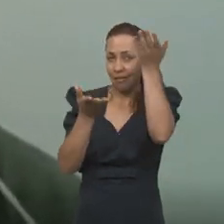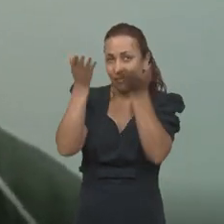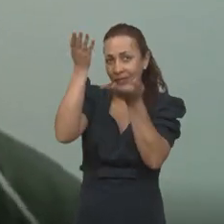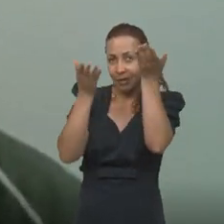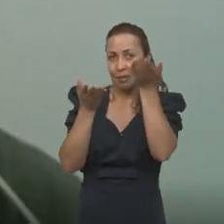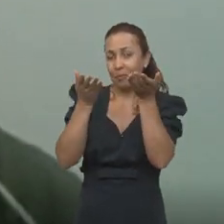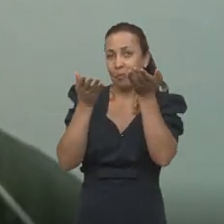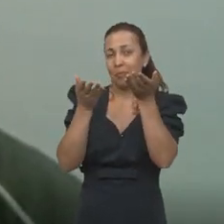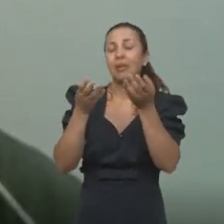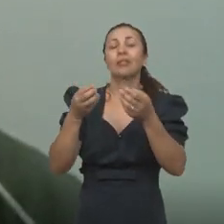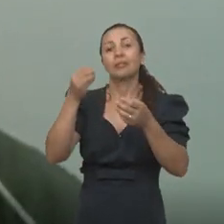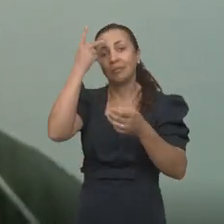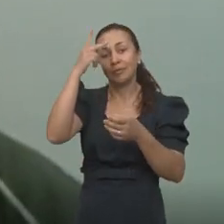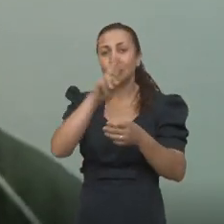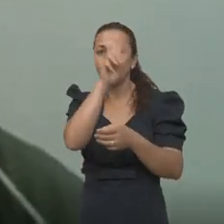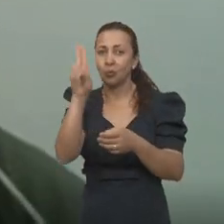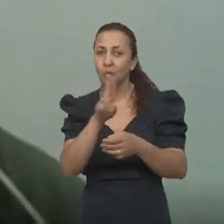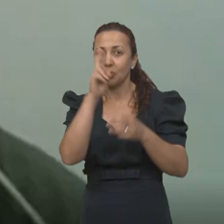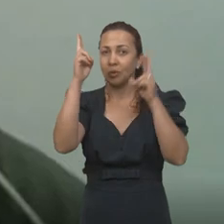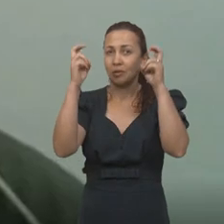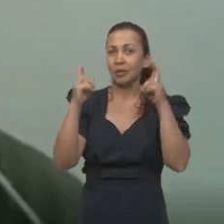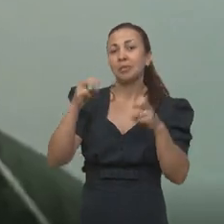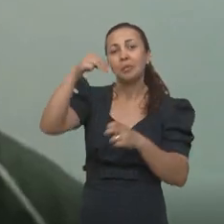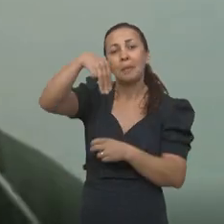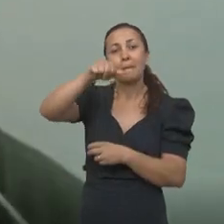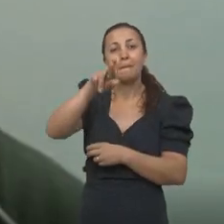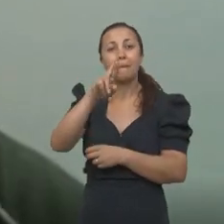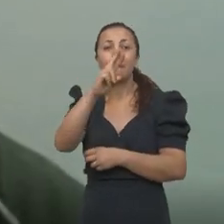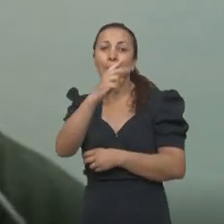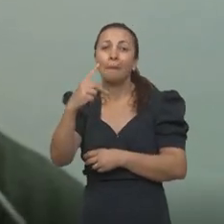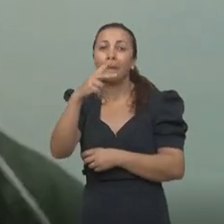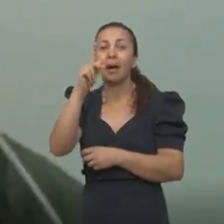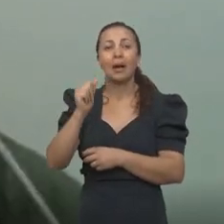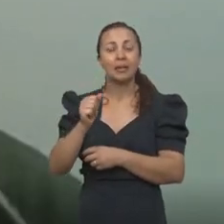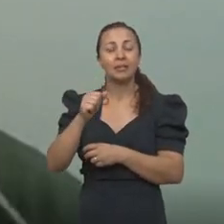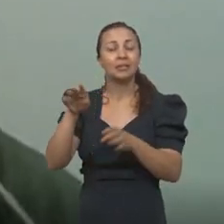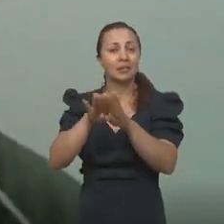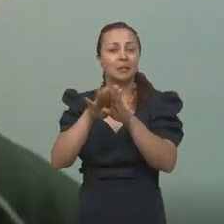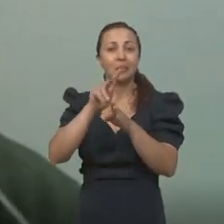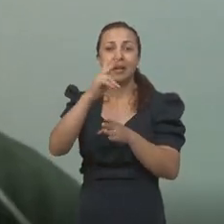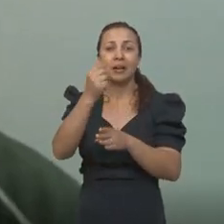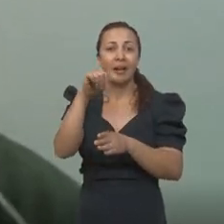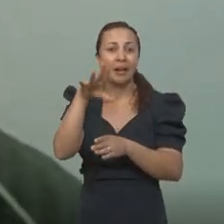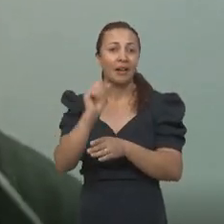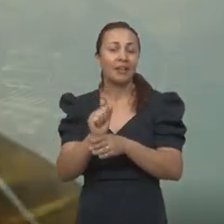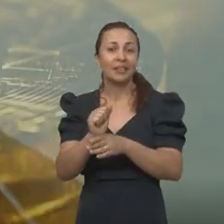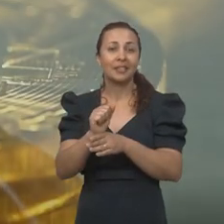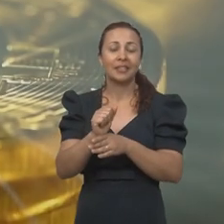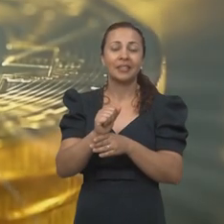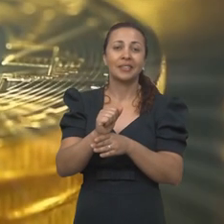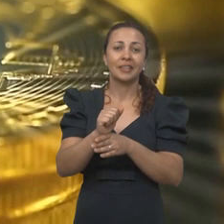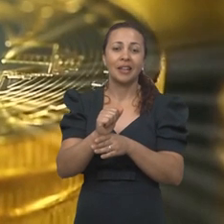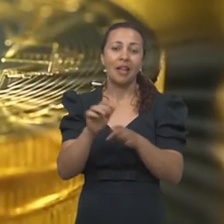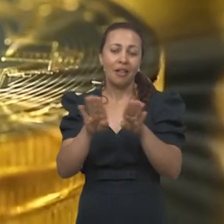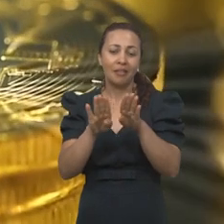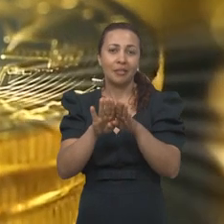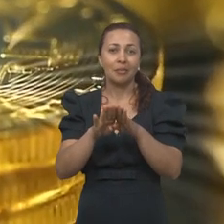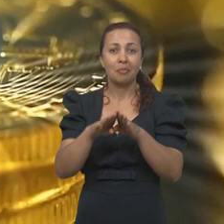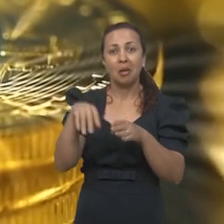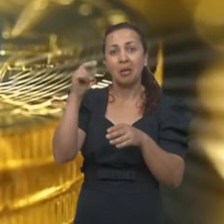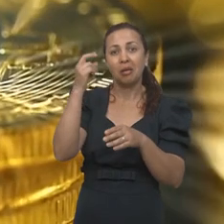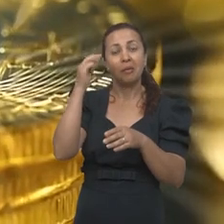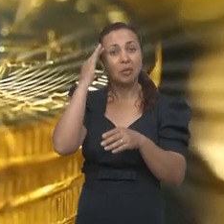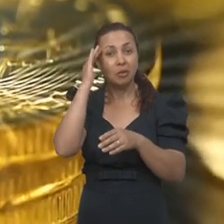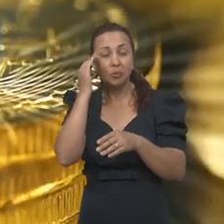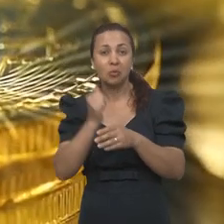econômicas que o utilizo conceito de Marx conceitos de HI como é que tá na outra ponta ali do liberalismo e